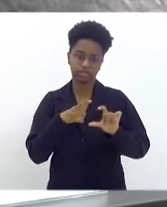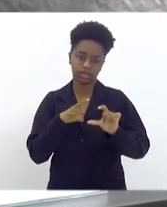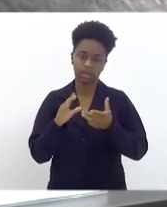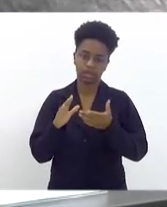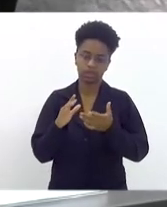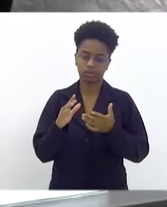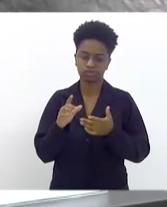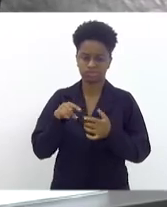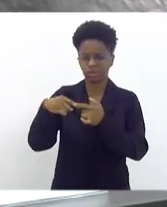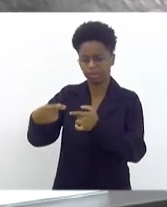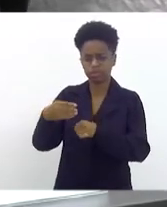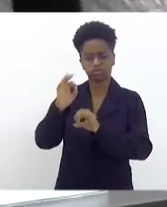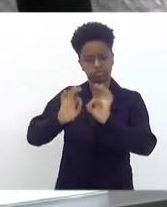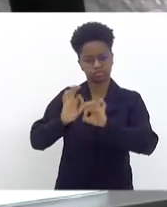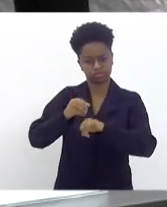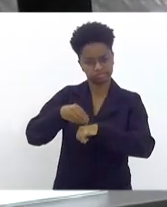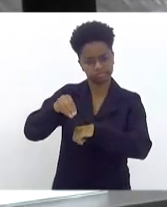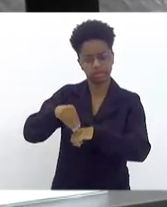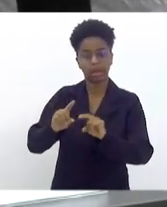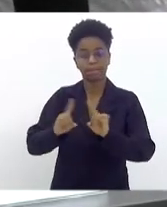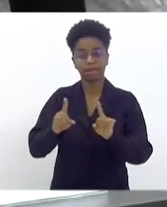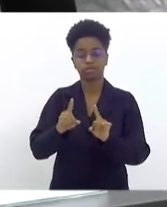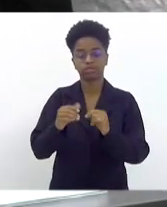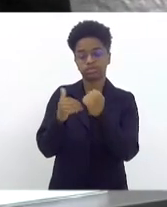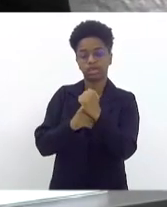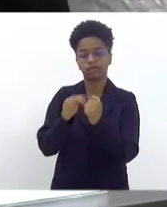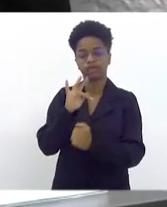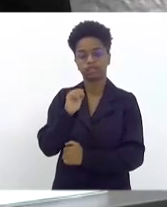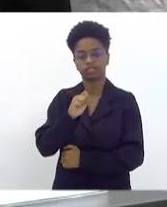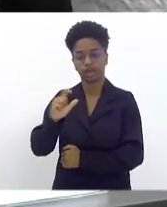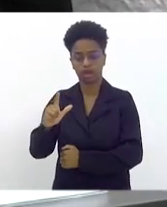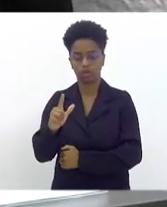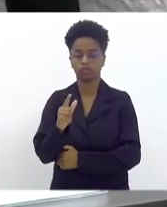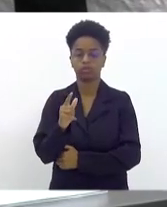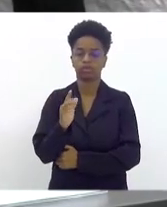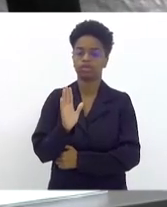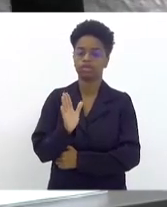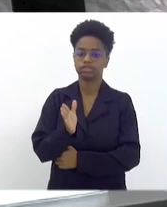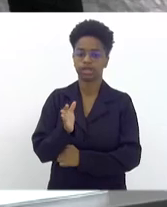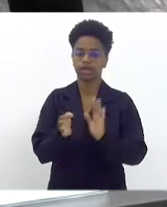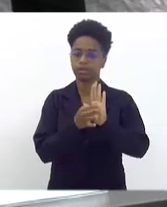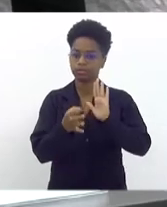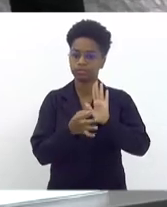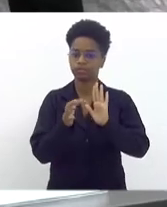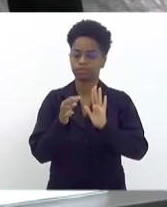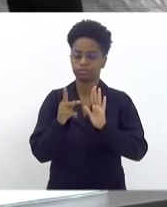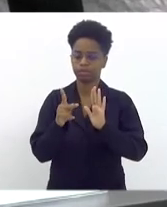nosso presidente vai encaminhar dessa forma. O sigilo fiscal, isso já é um parecer da PGFN,